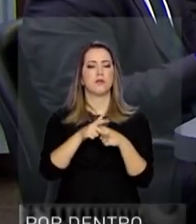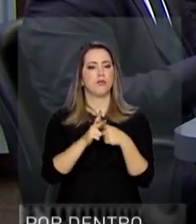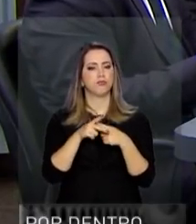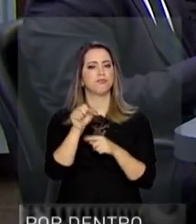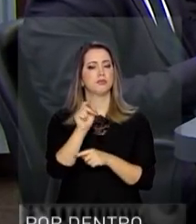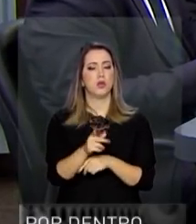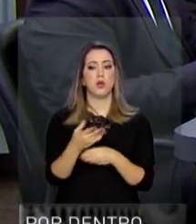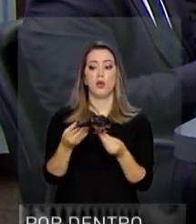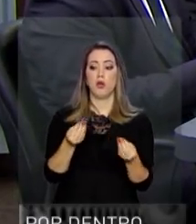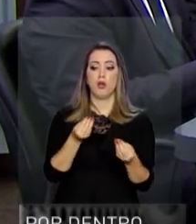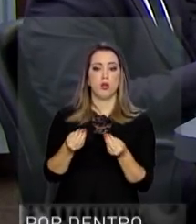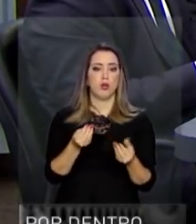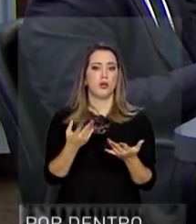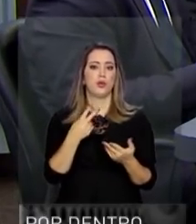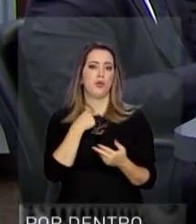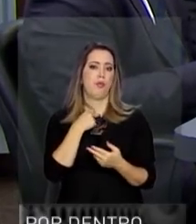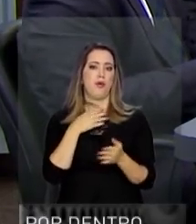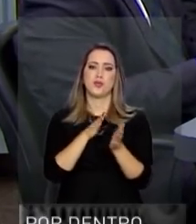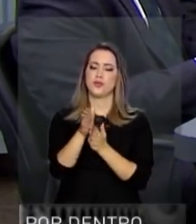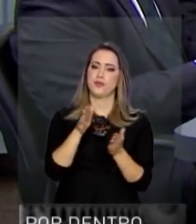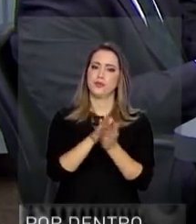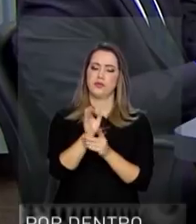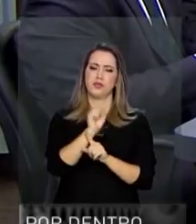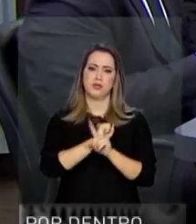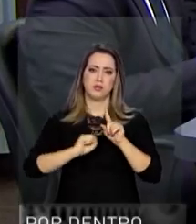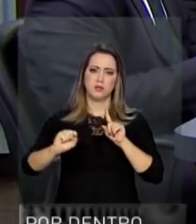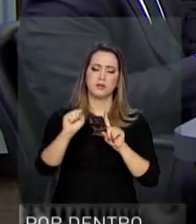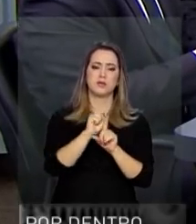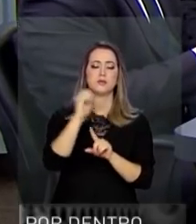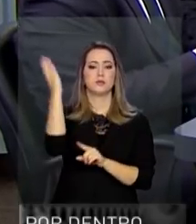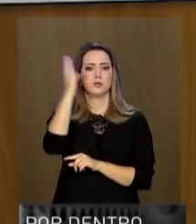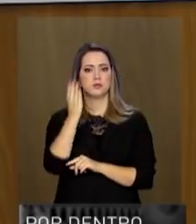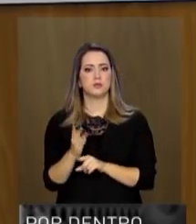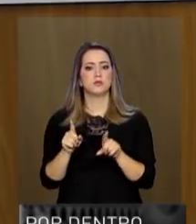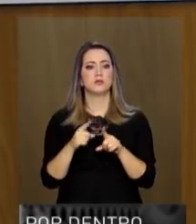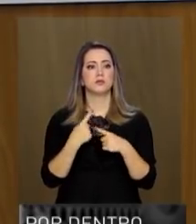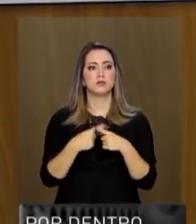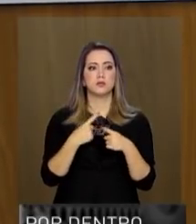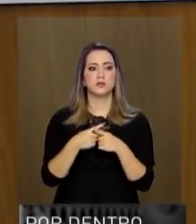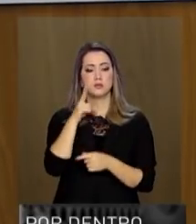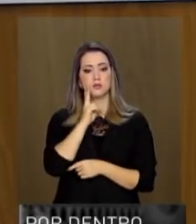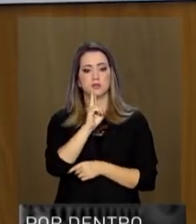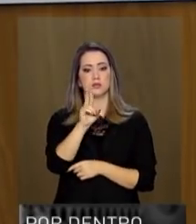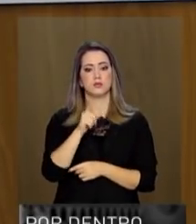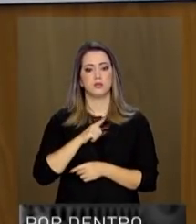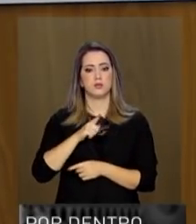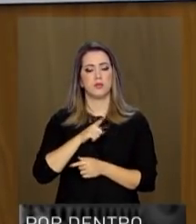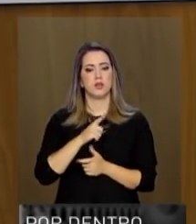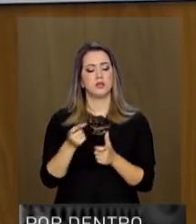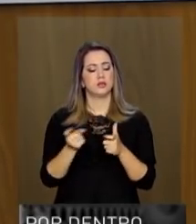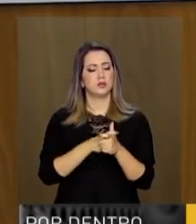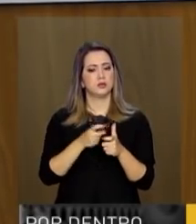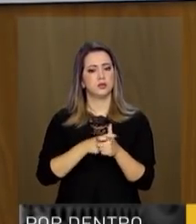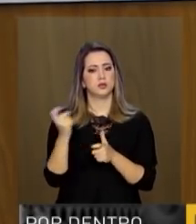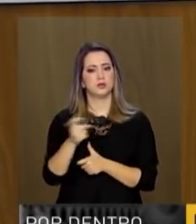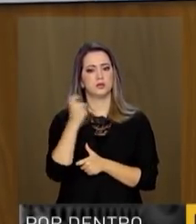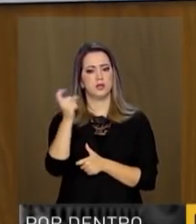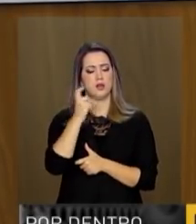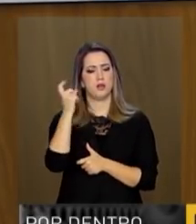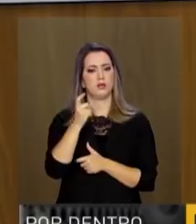social brasileira, da sociedade brasileira mesmo. Por quê? A gente tem déficits muito elevados, a gente